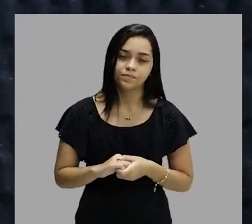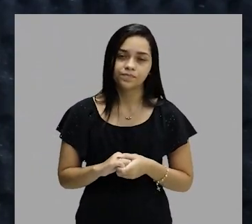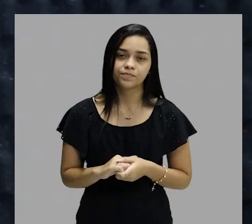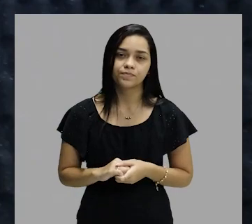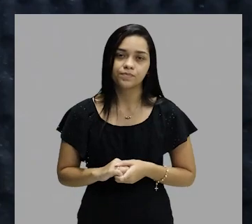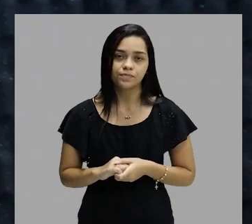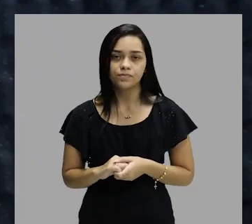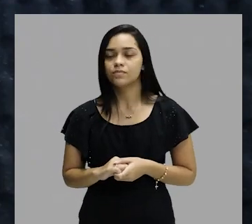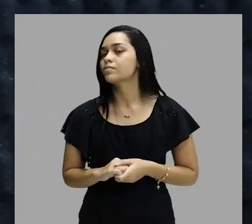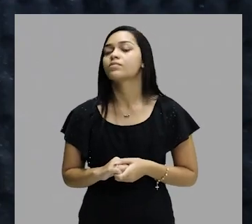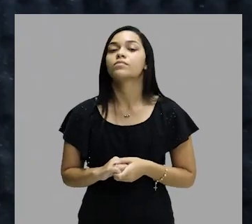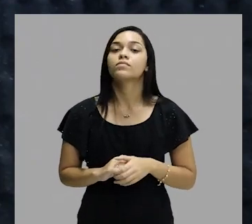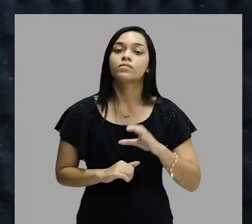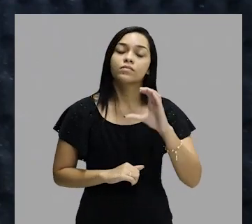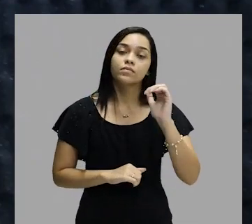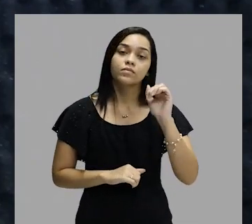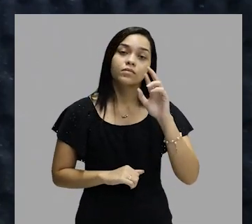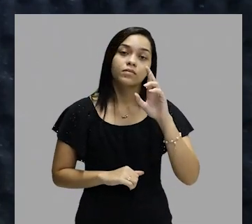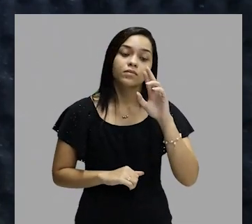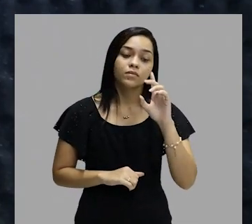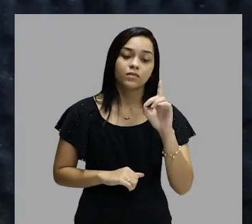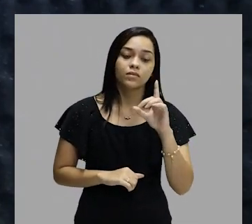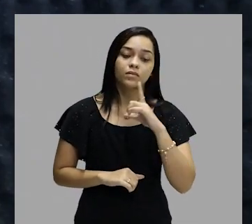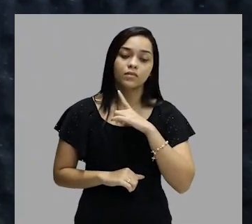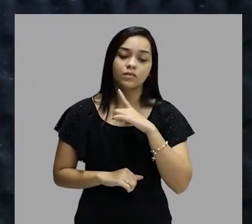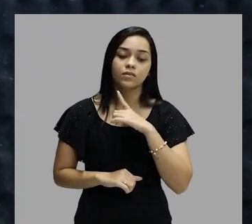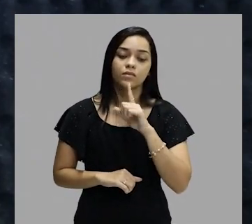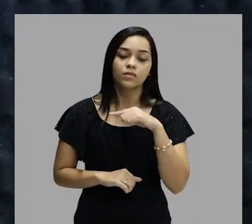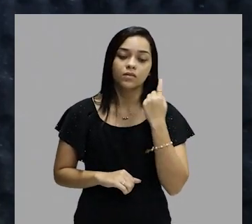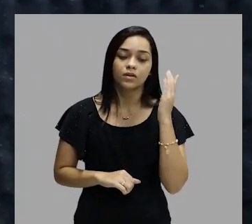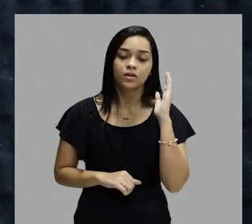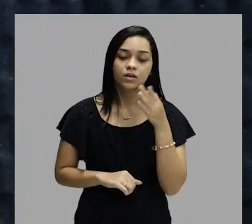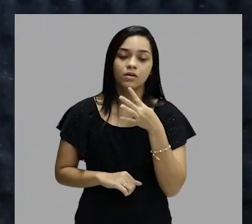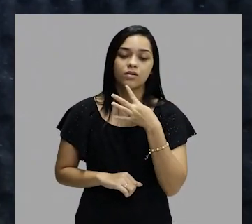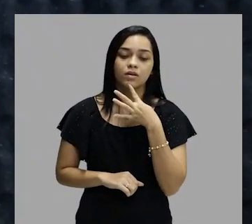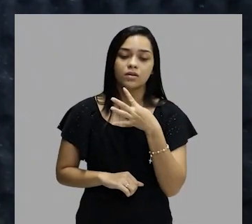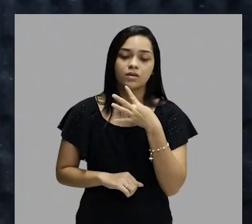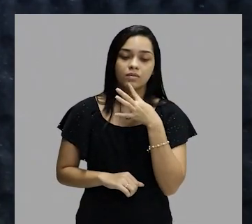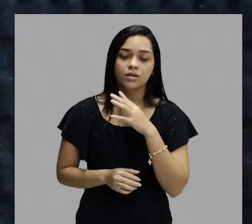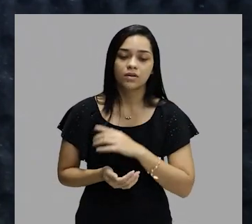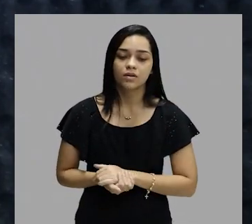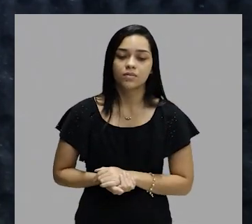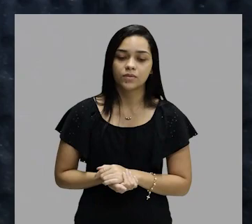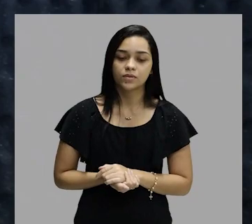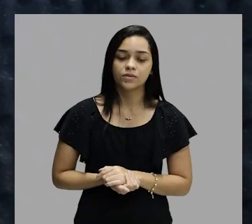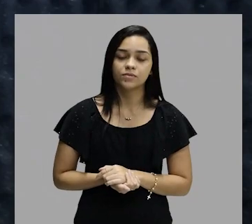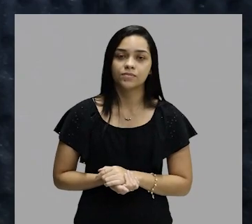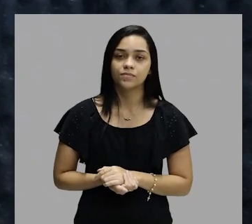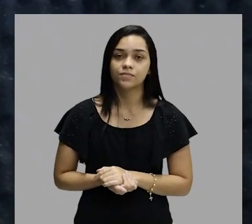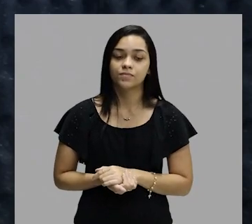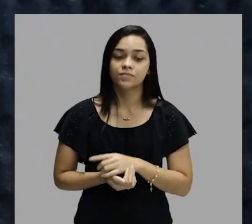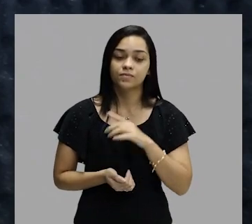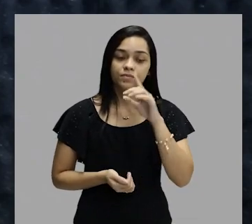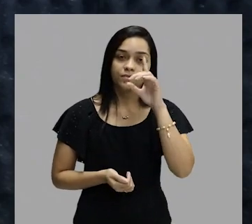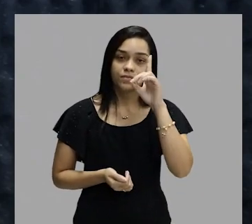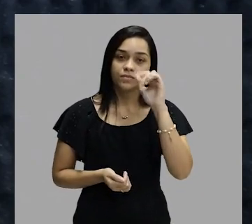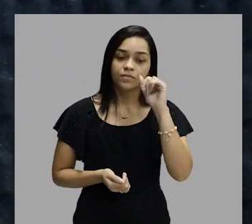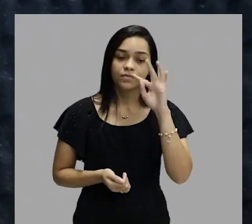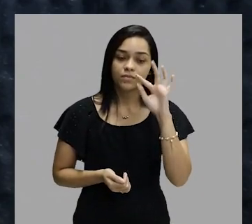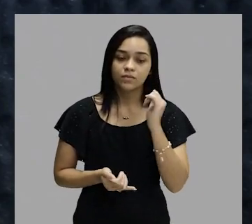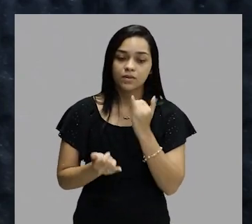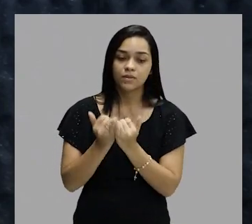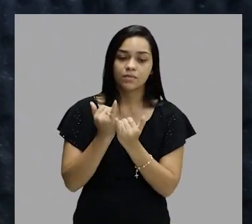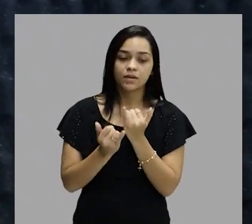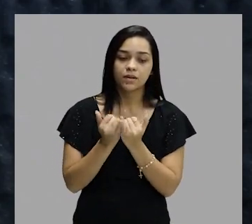leite. Card é o cartão, como nós conhecemos. Data ou data parece